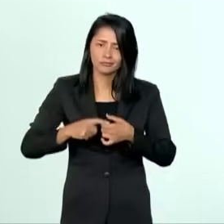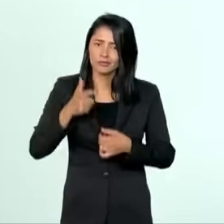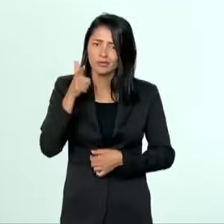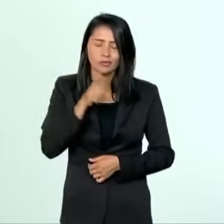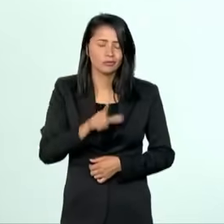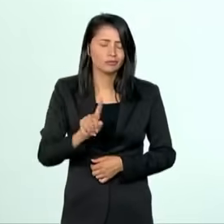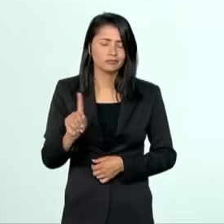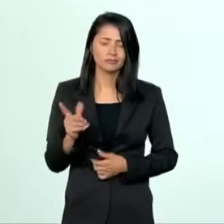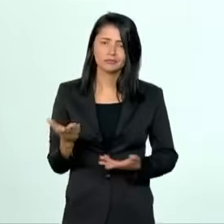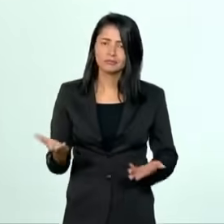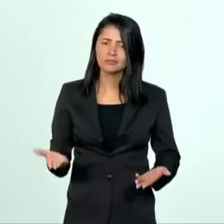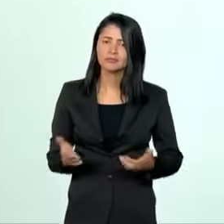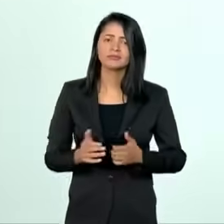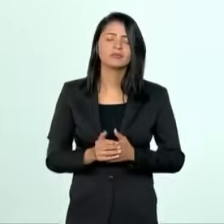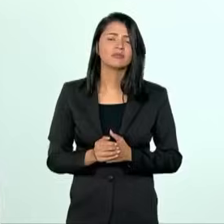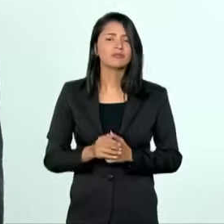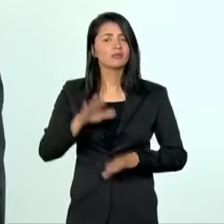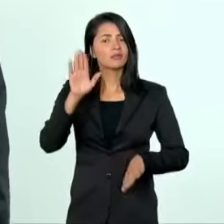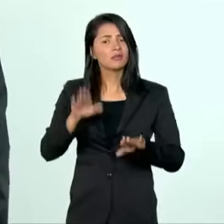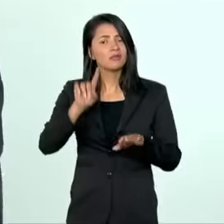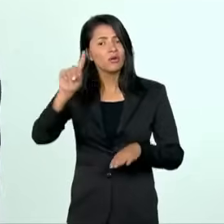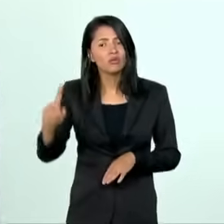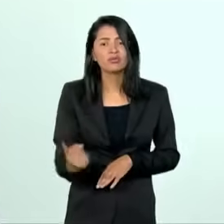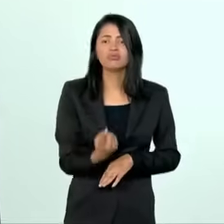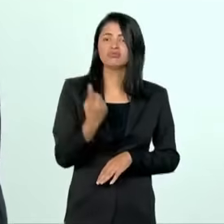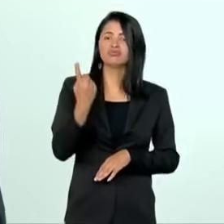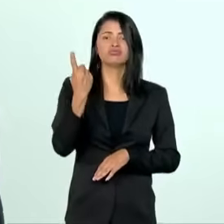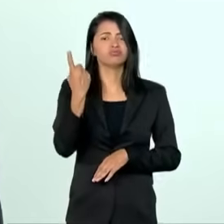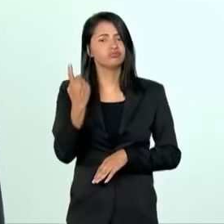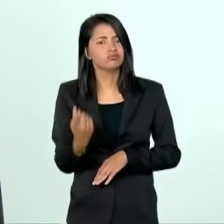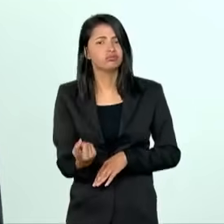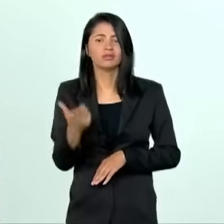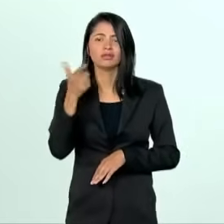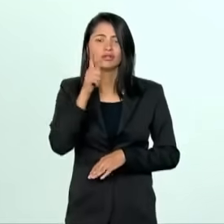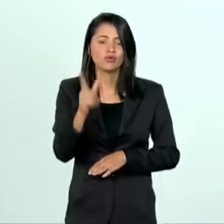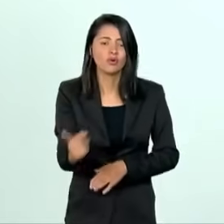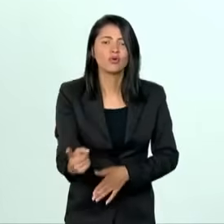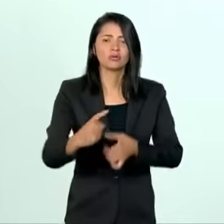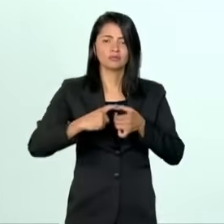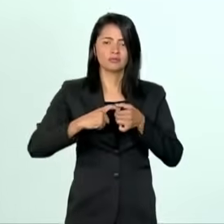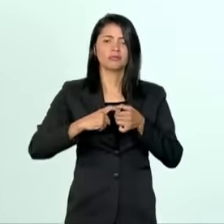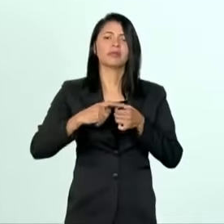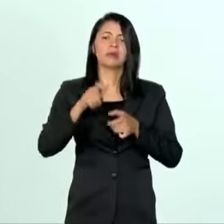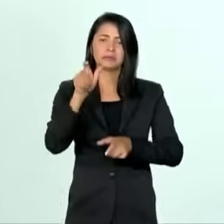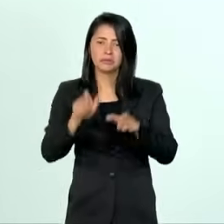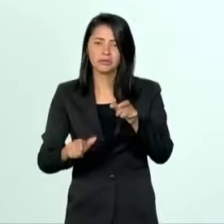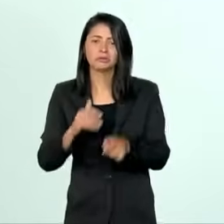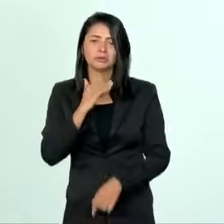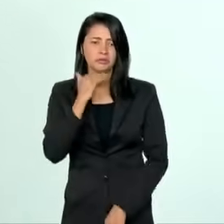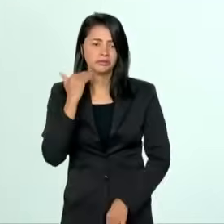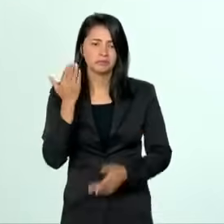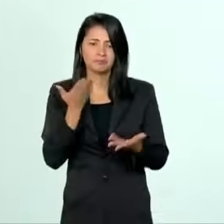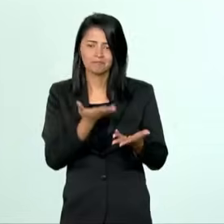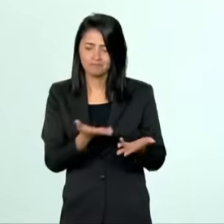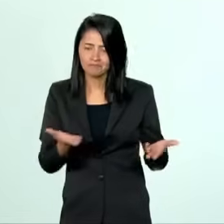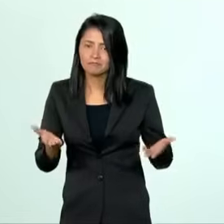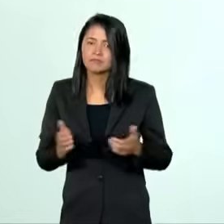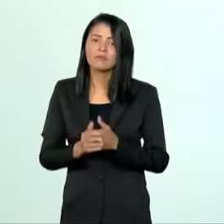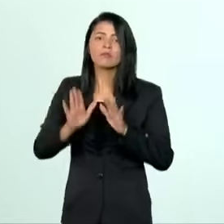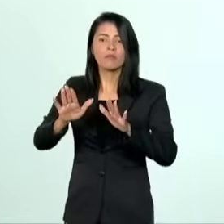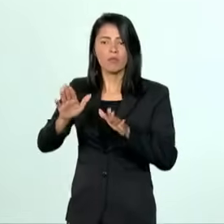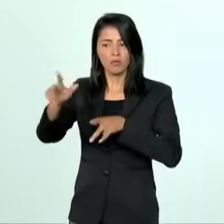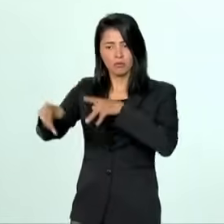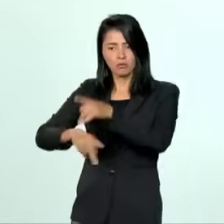recuperadas. Isso talvez seja a única coisa irrecuperável. As vidas que se foram, mas a dignidade do